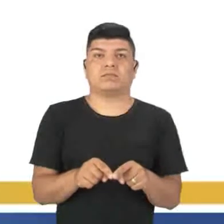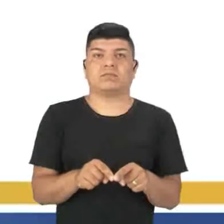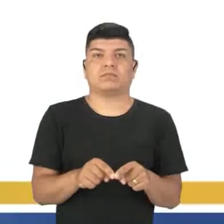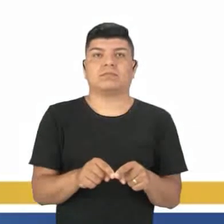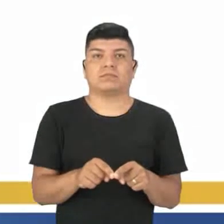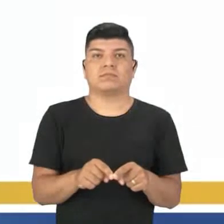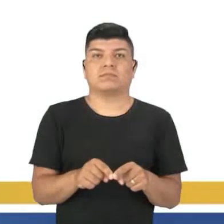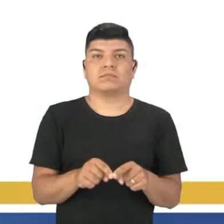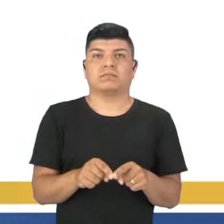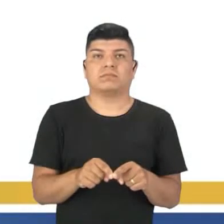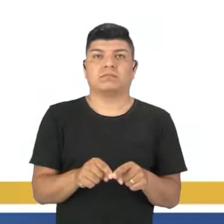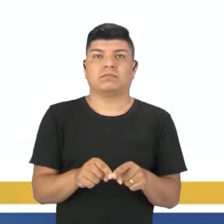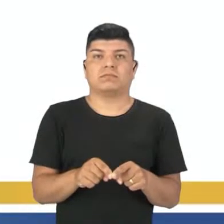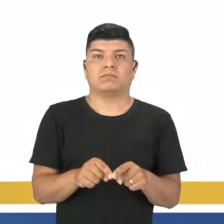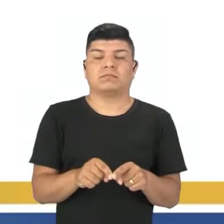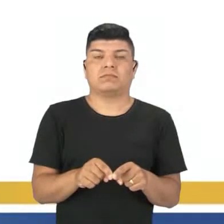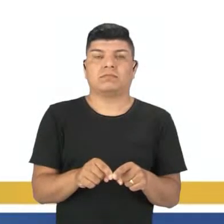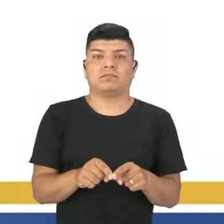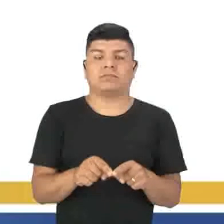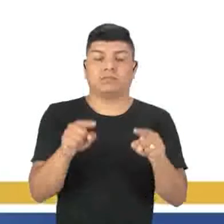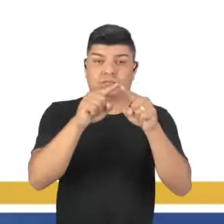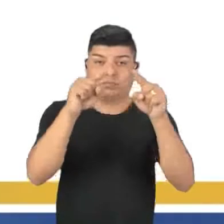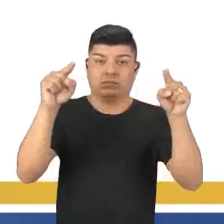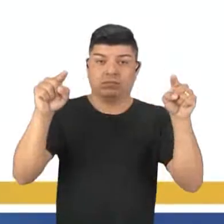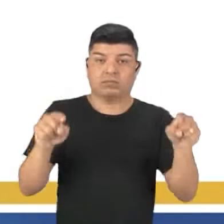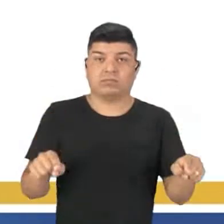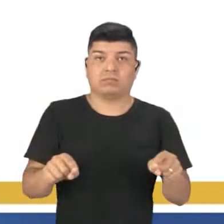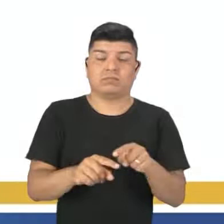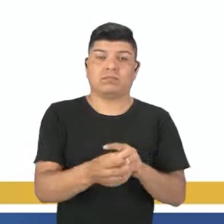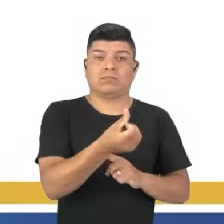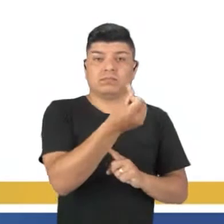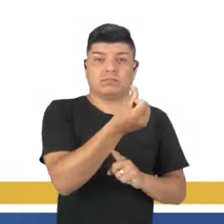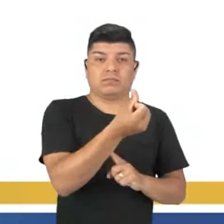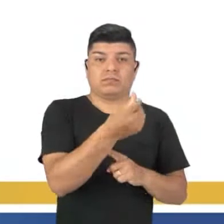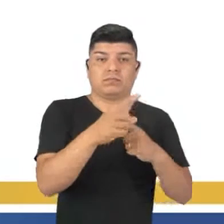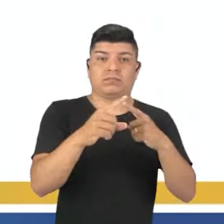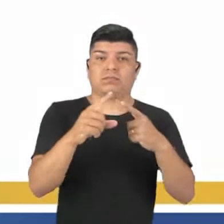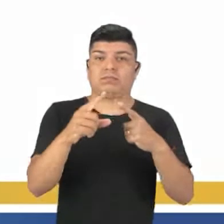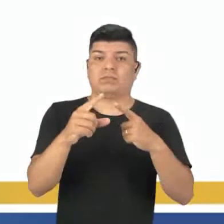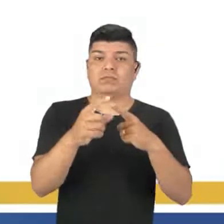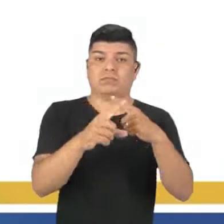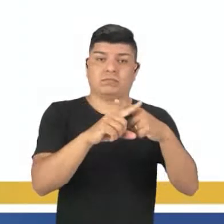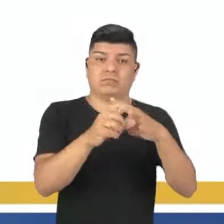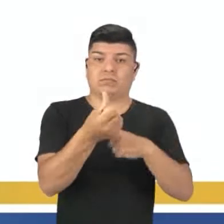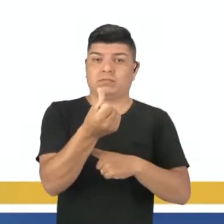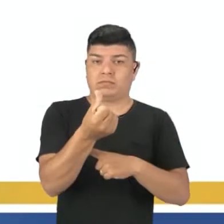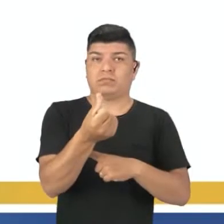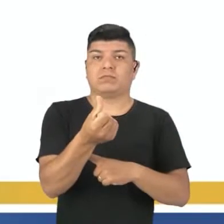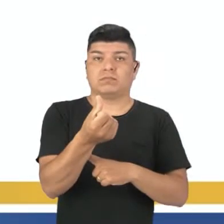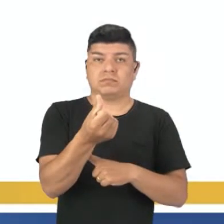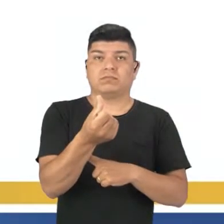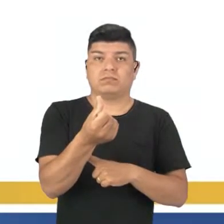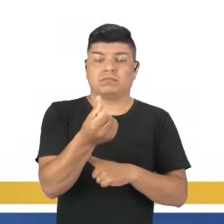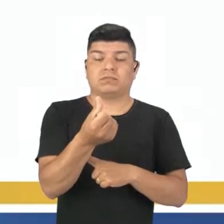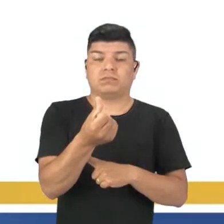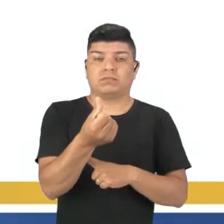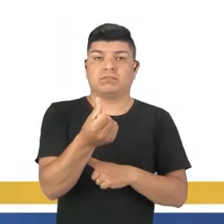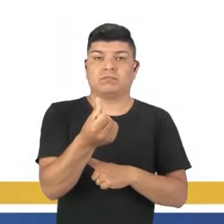desse quadrado... As dimensões desse quadrado são de 6, né? 6 por 6, 6 centímetros de